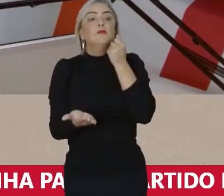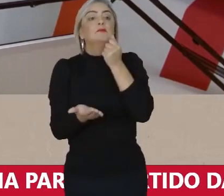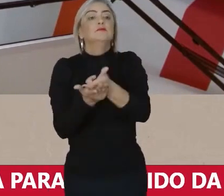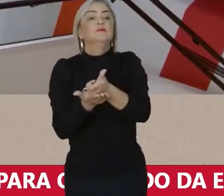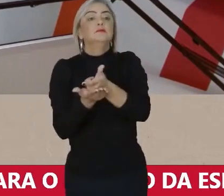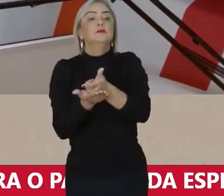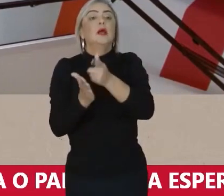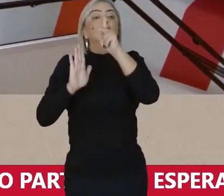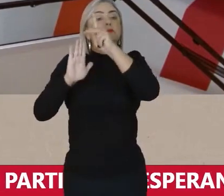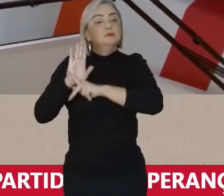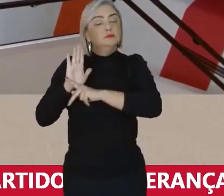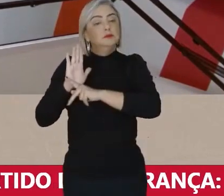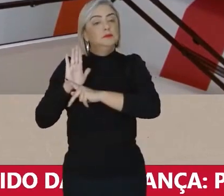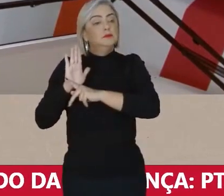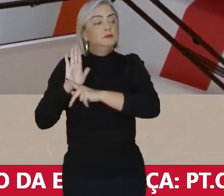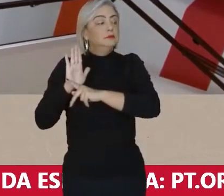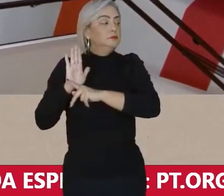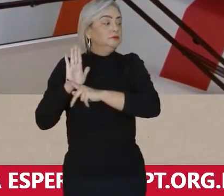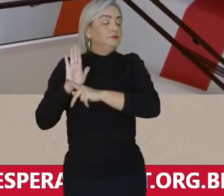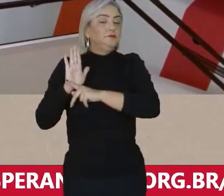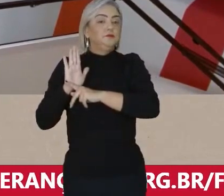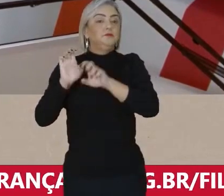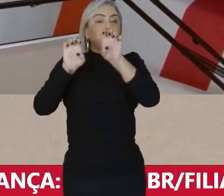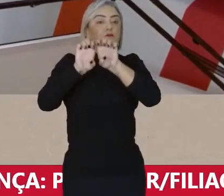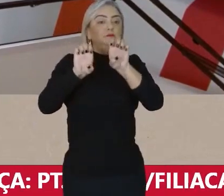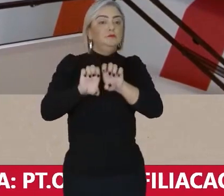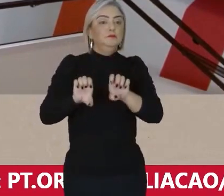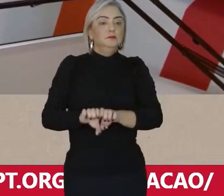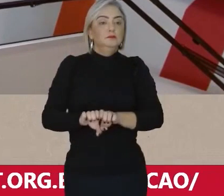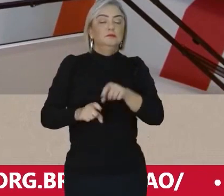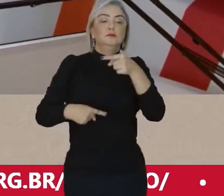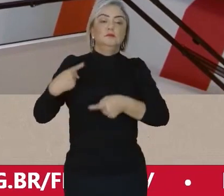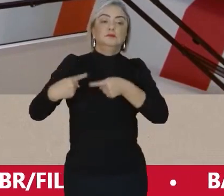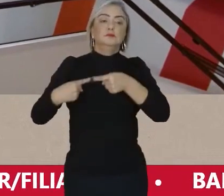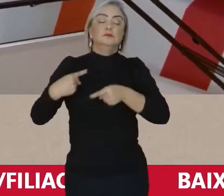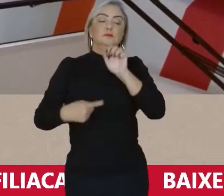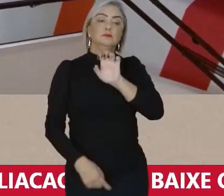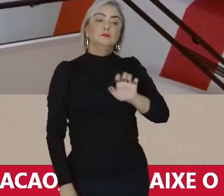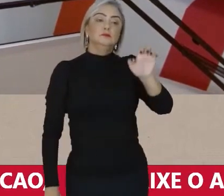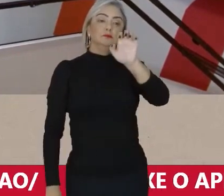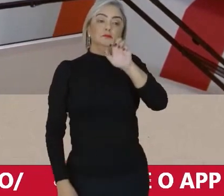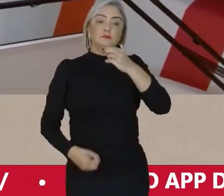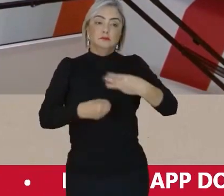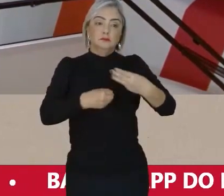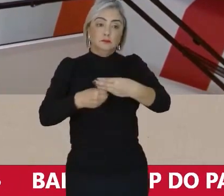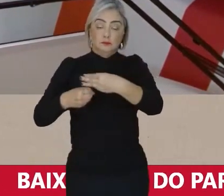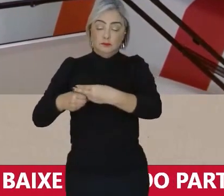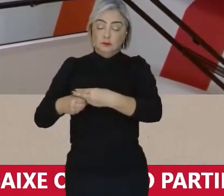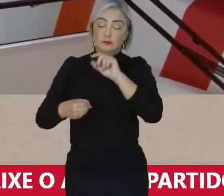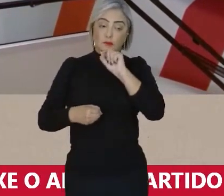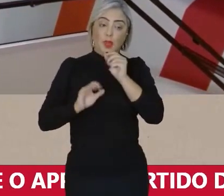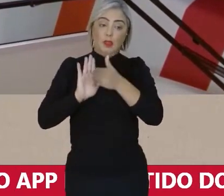financiar projetos de estruturação dessas políticas nos estados, nos municípios, e